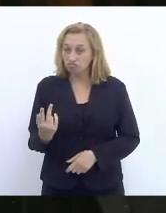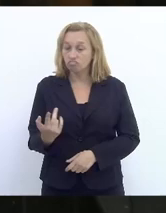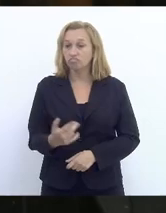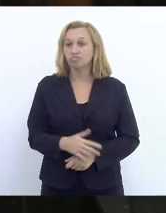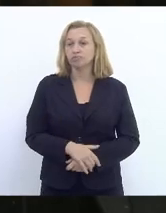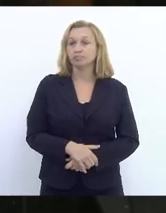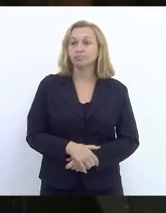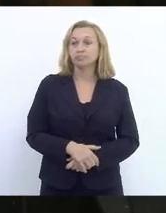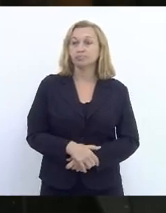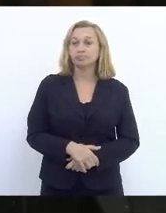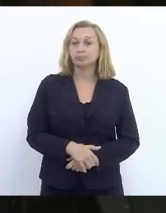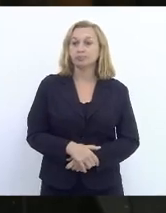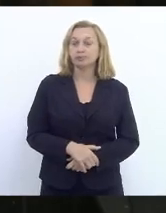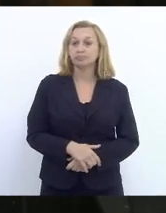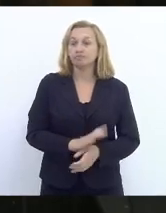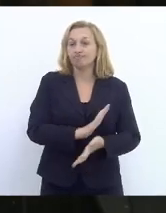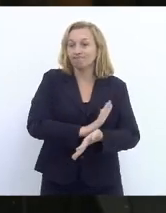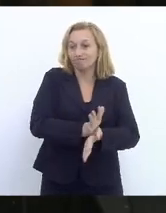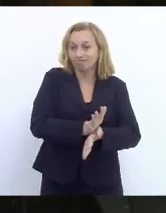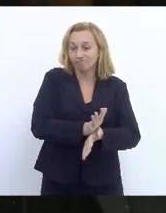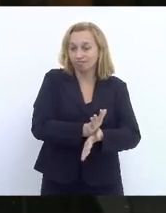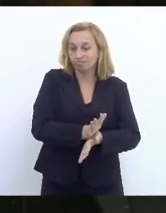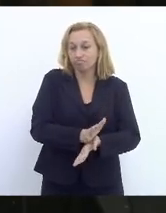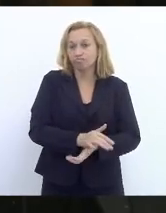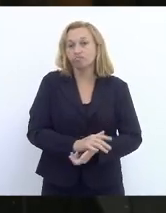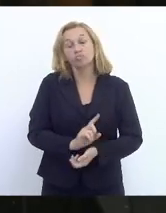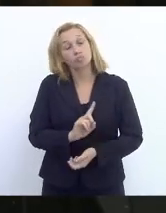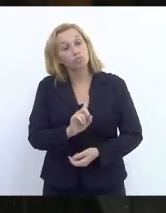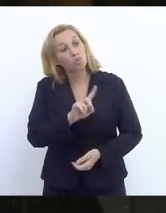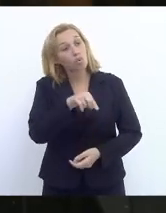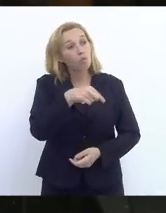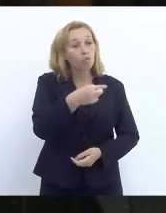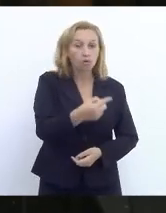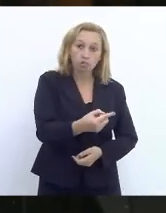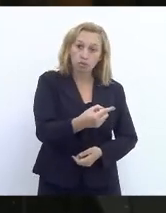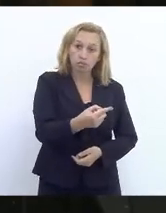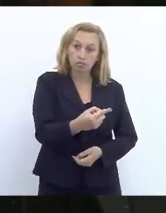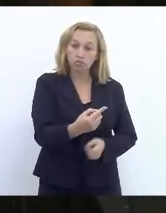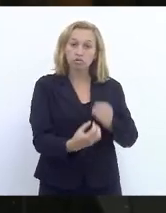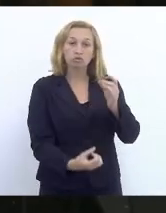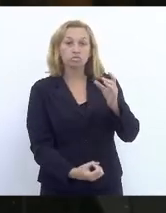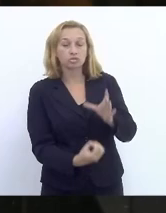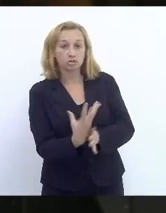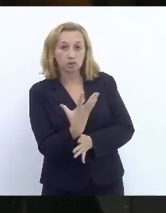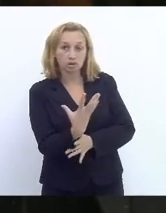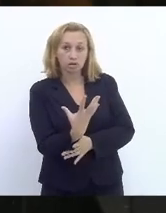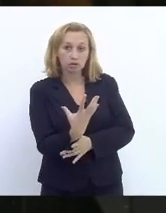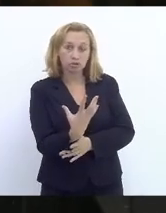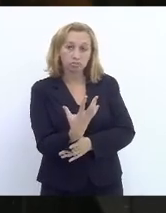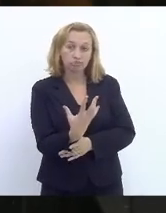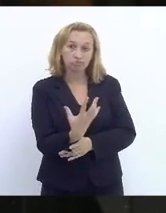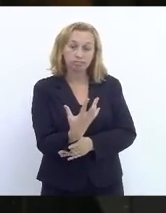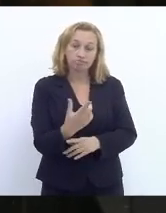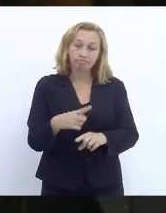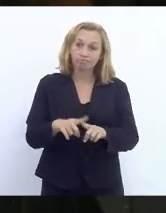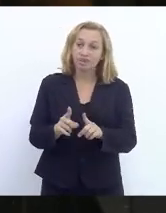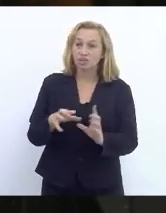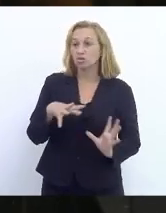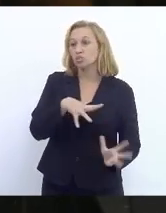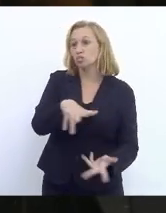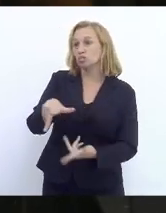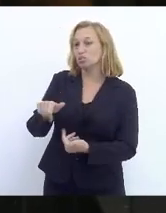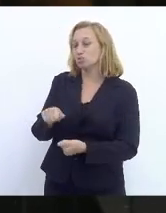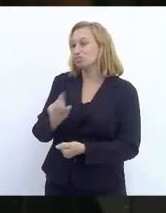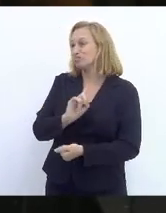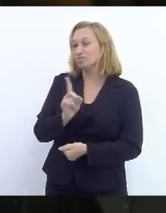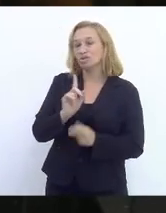e serão destruídos outros serão criados mas o mundo